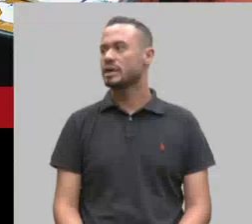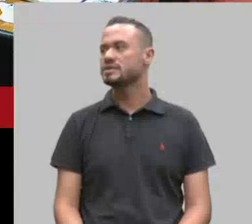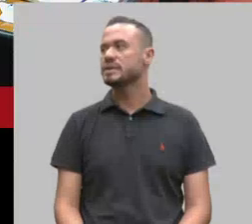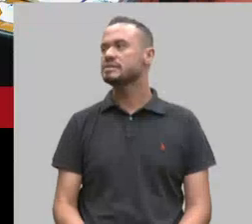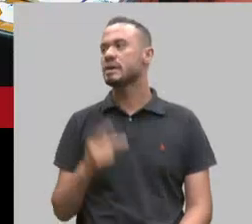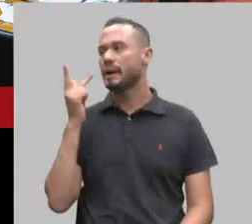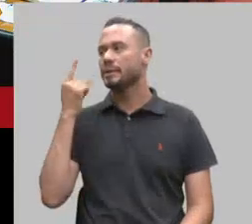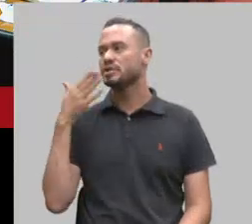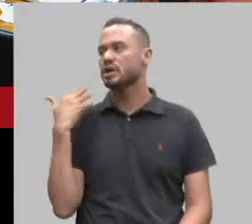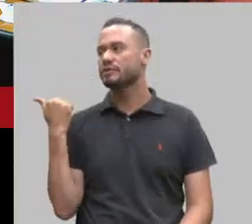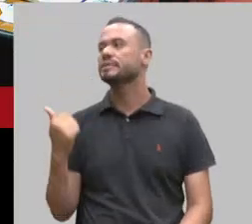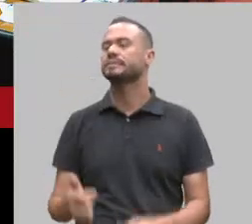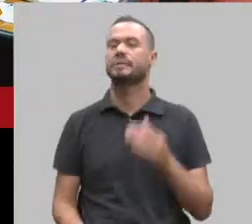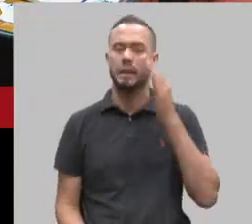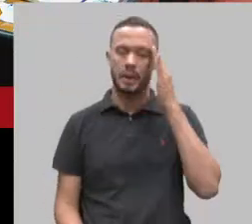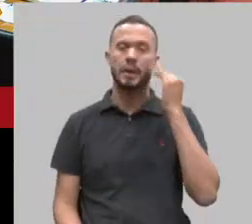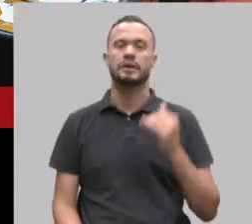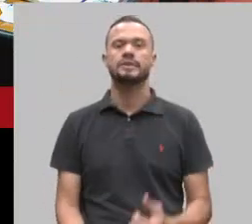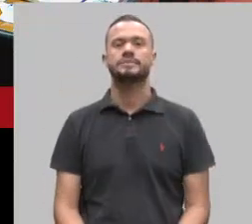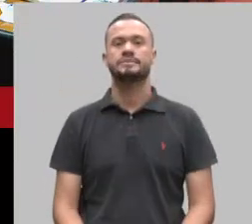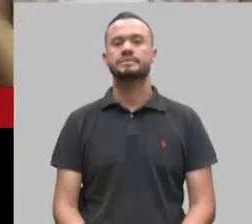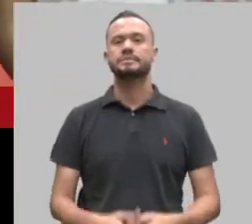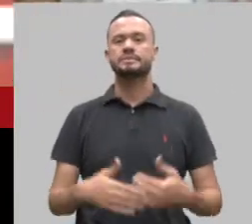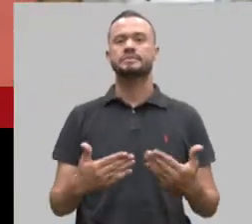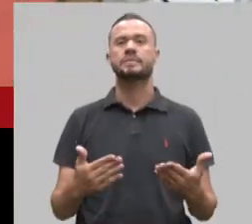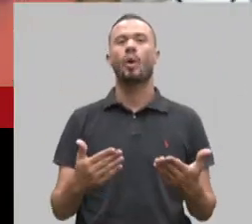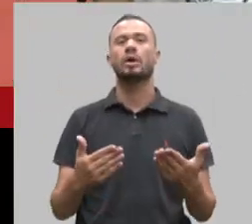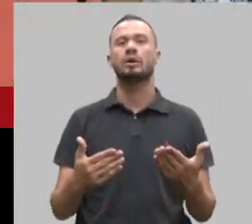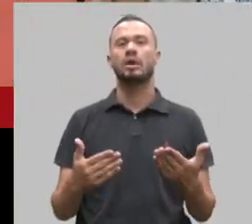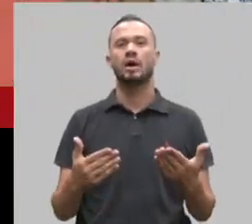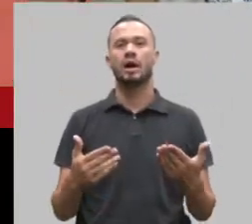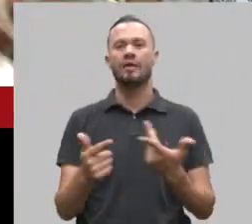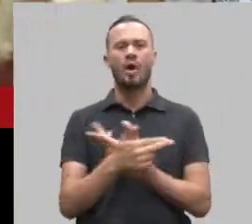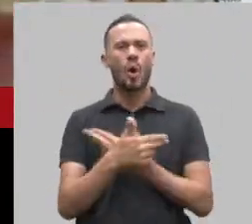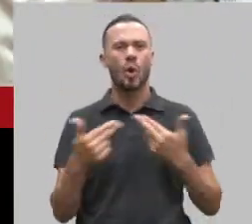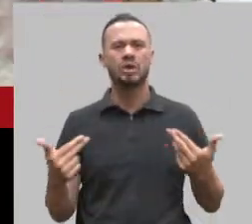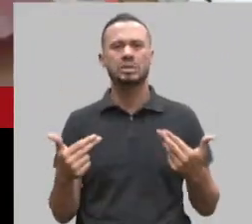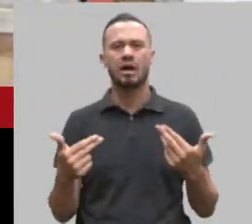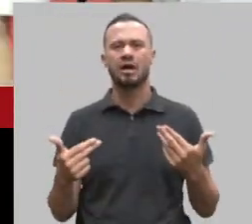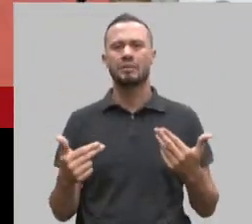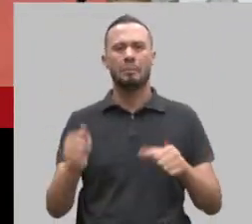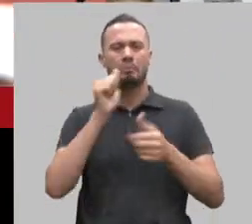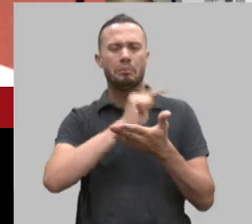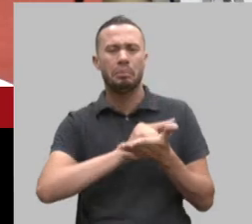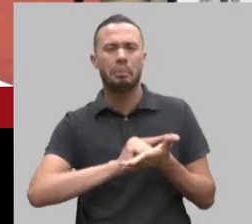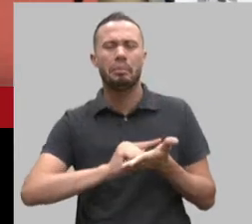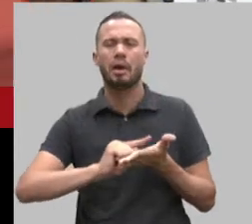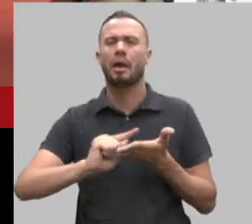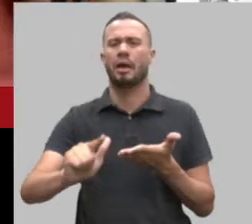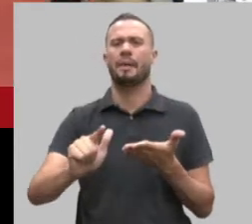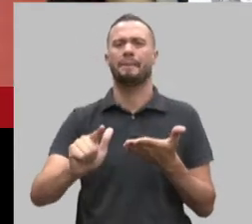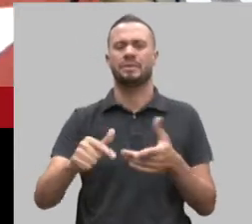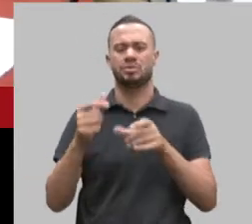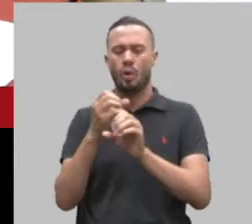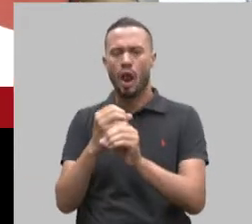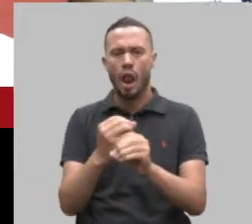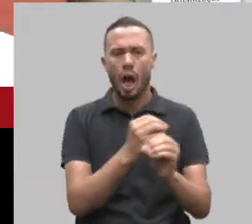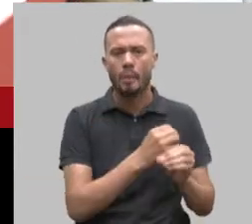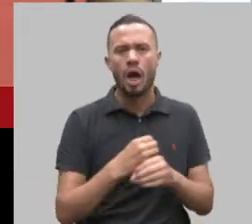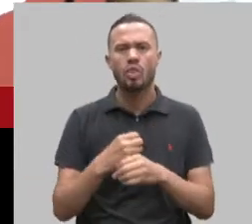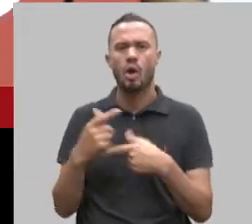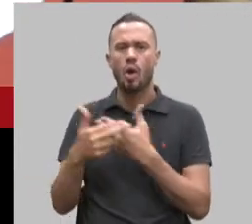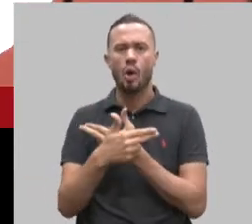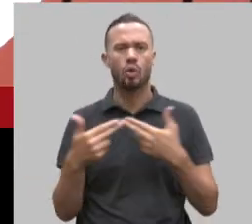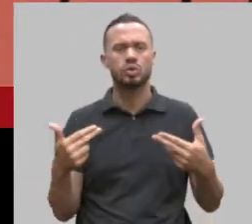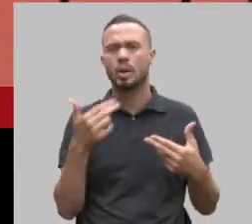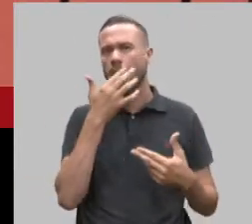porém ela abrange muita coisa gente quanta transporte higiene eh laboratório o subtema dois a gente